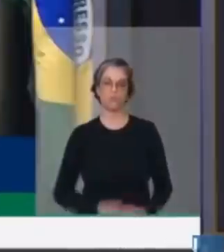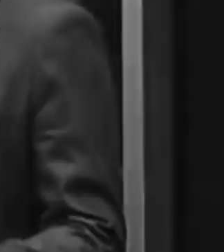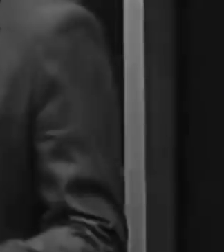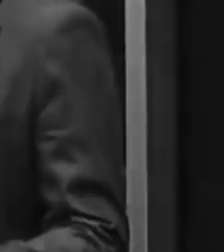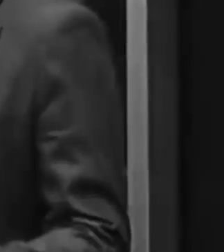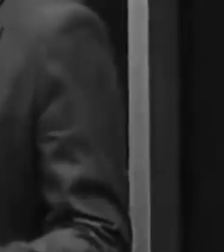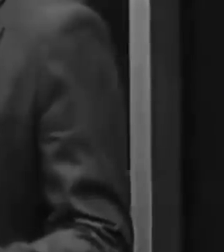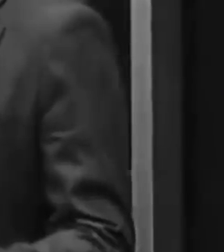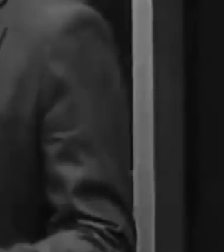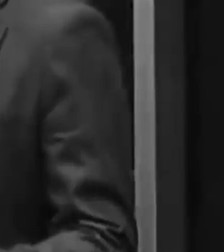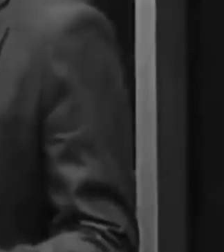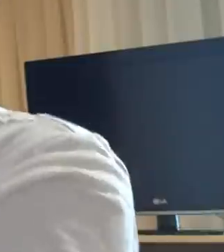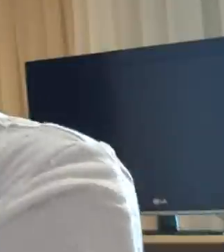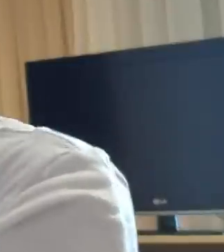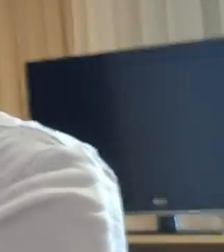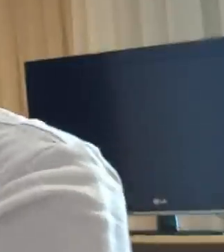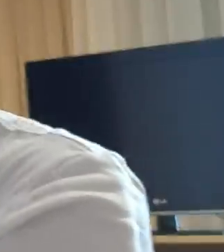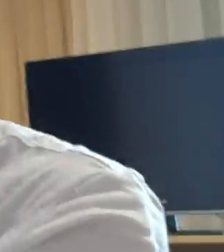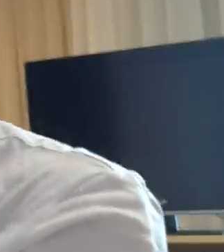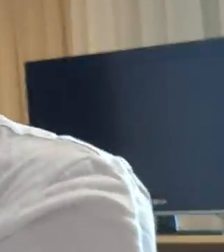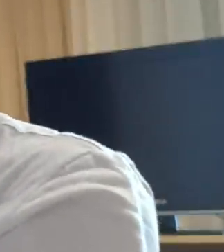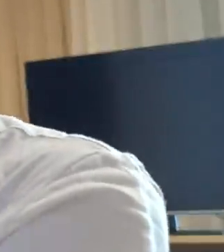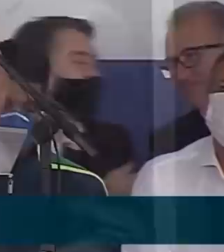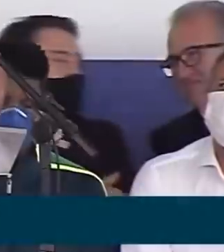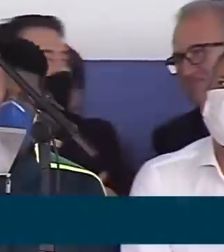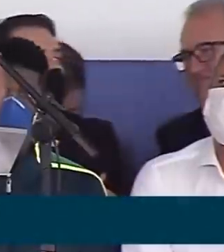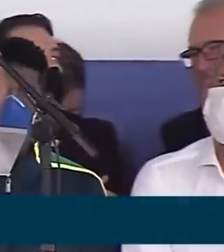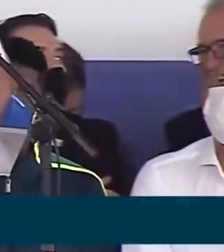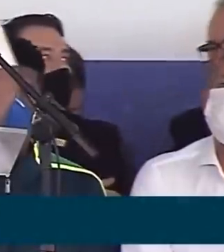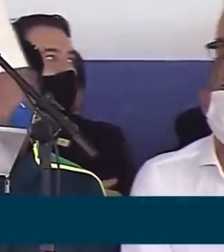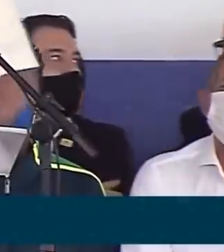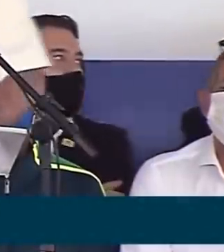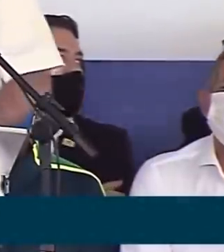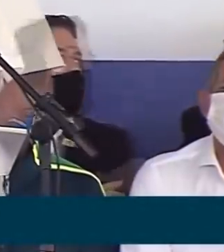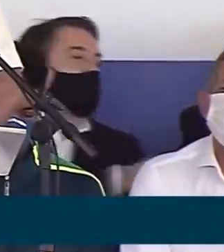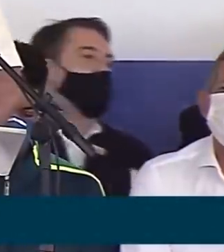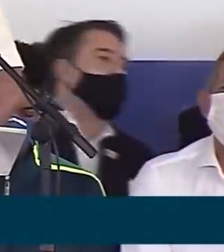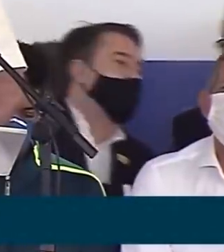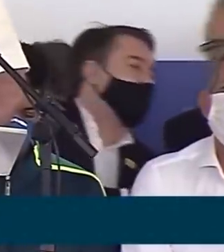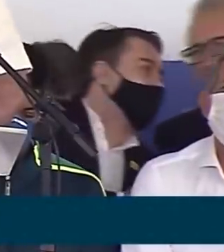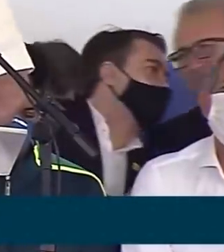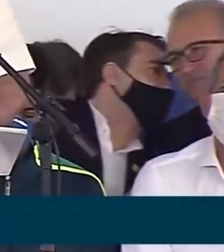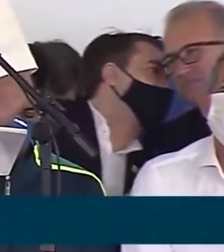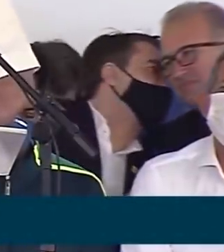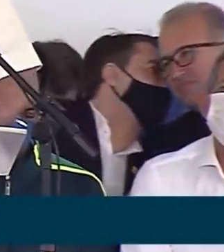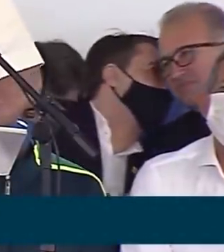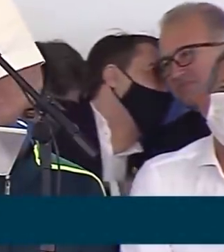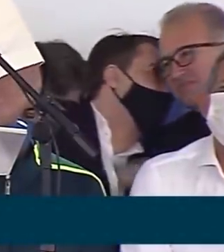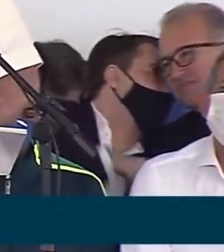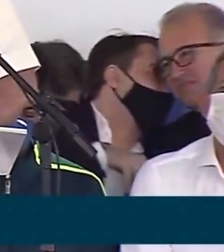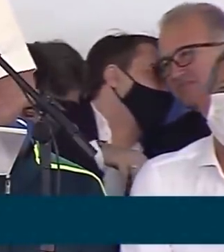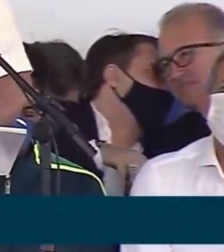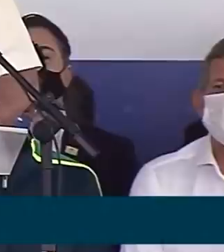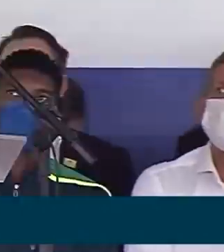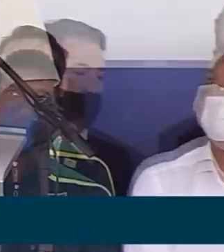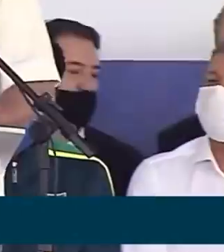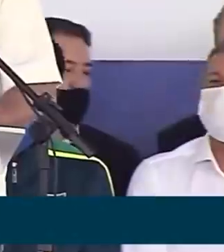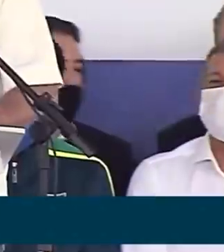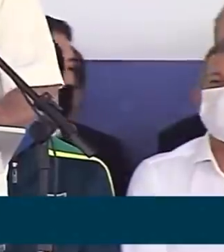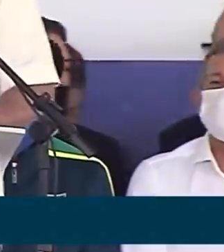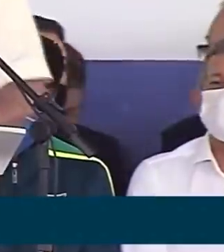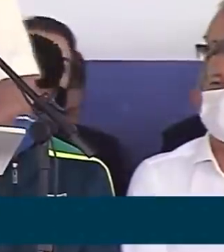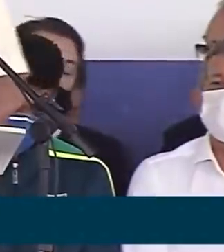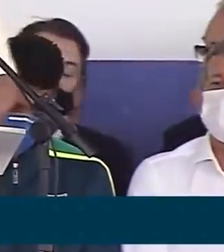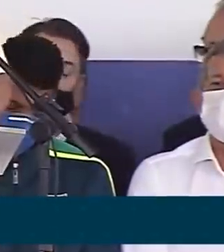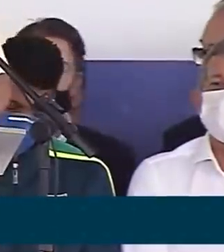eleições. Faz sentido. Março, abril agora. Viemos a concluir a extensão da pica do